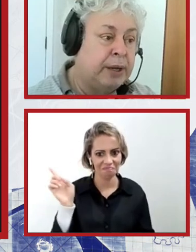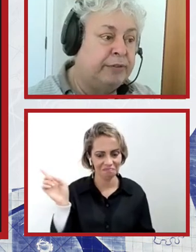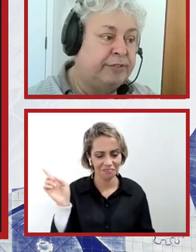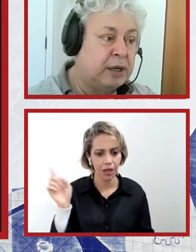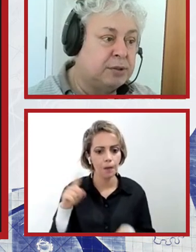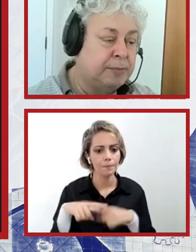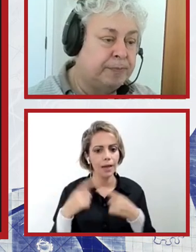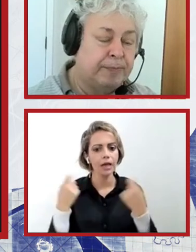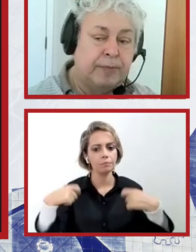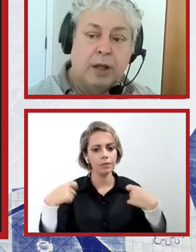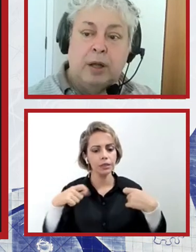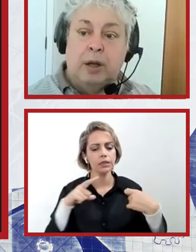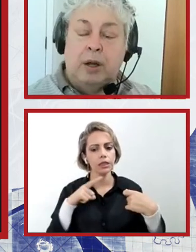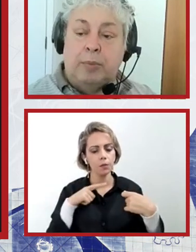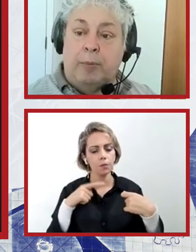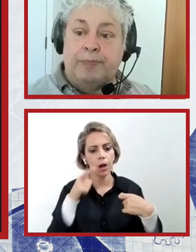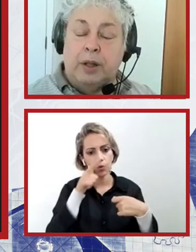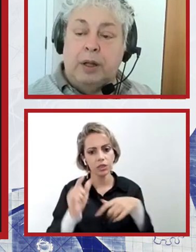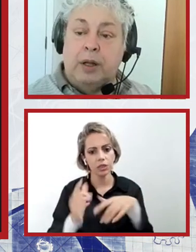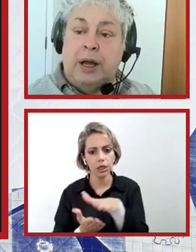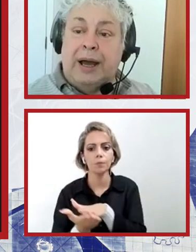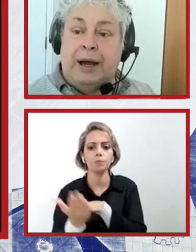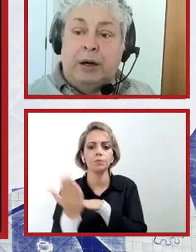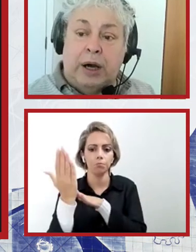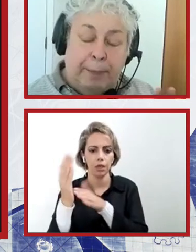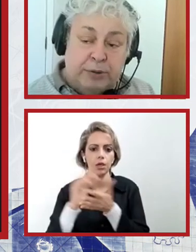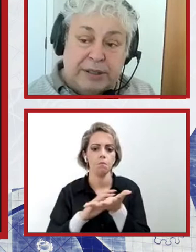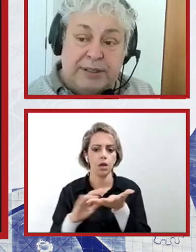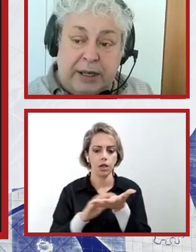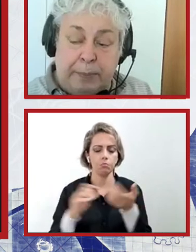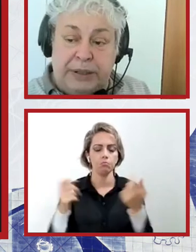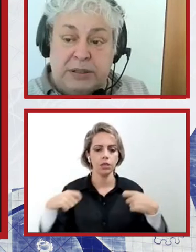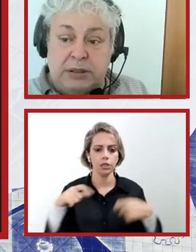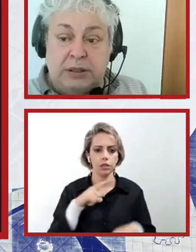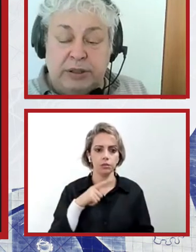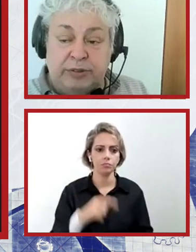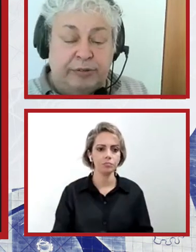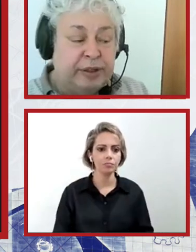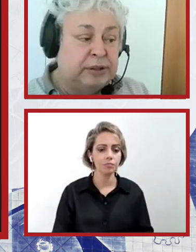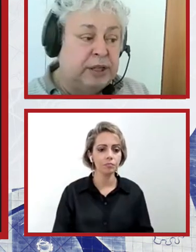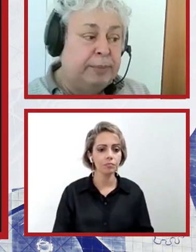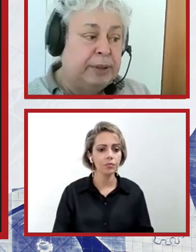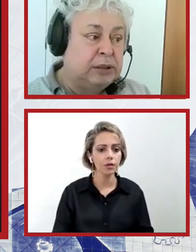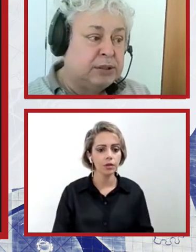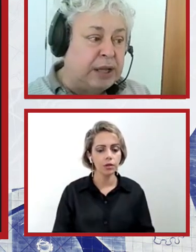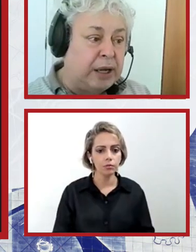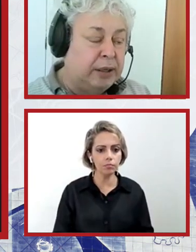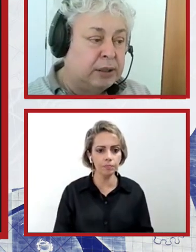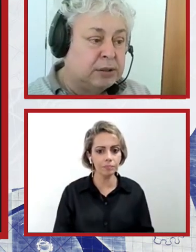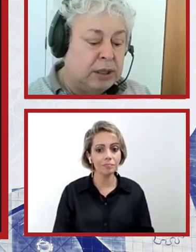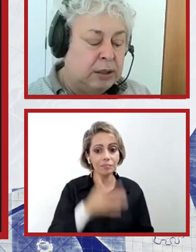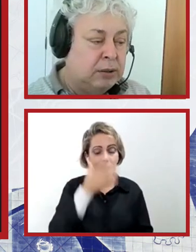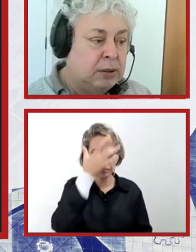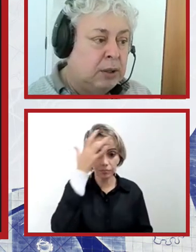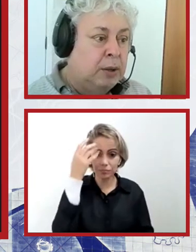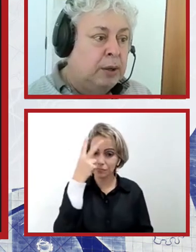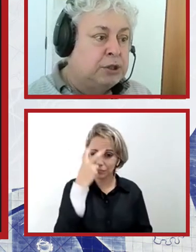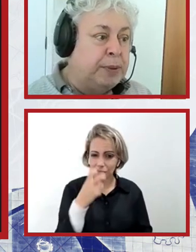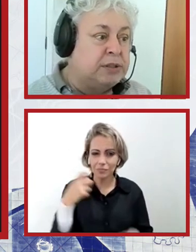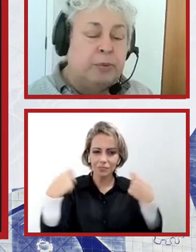programa Braille Fácil. Bom, a pessoa cega precisa desenvolver determinadas técnicas,